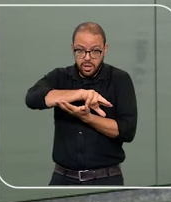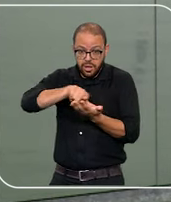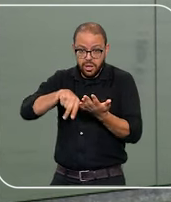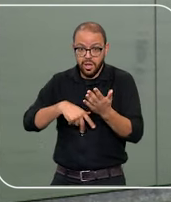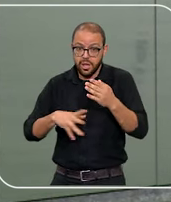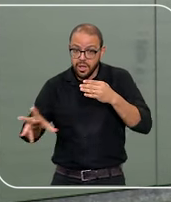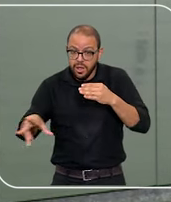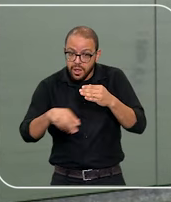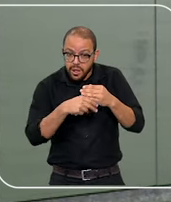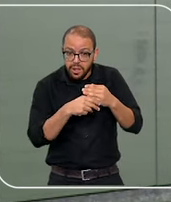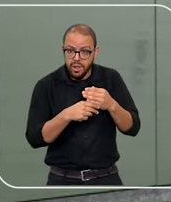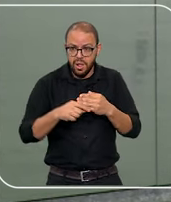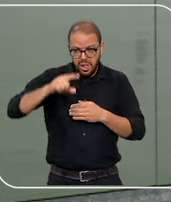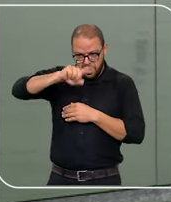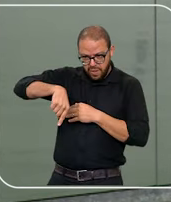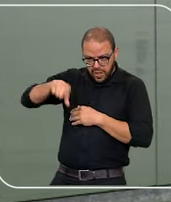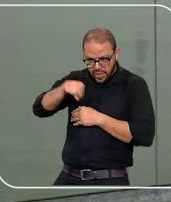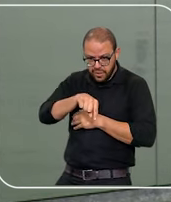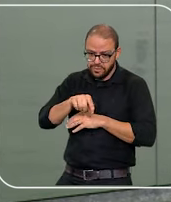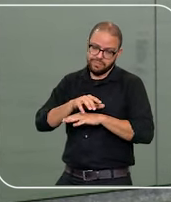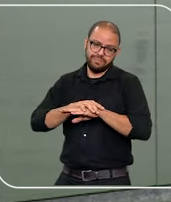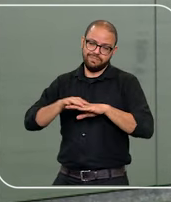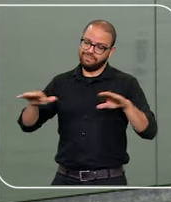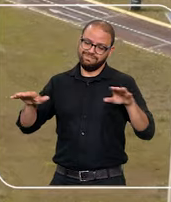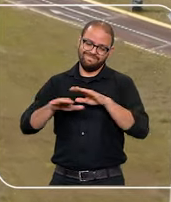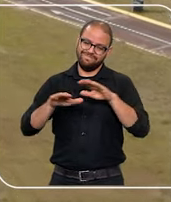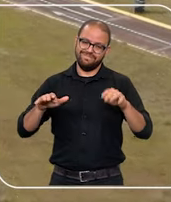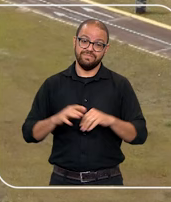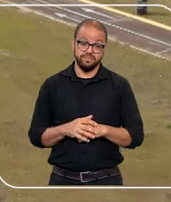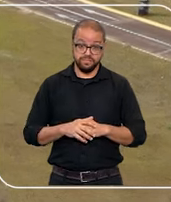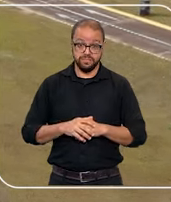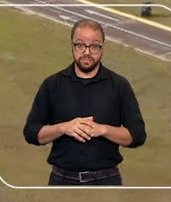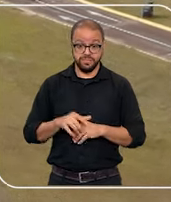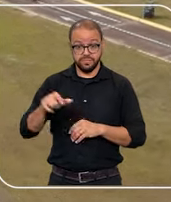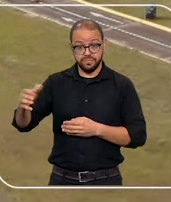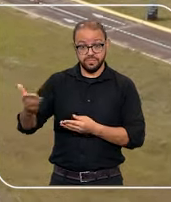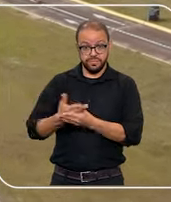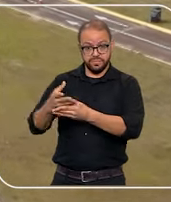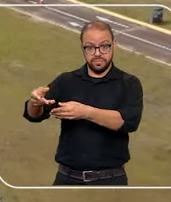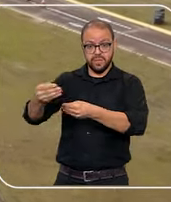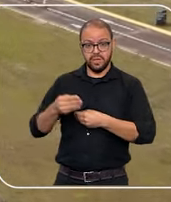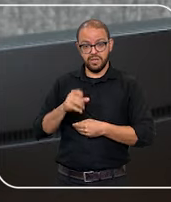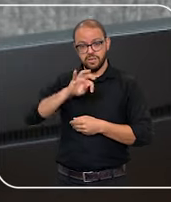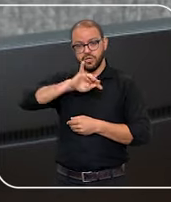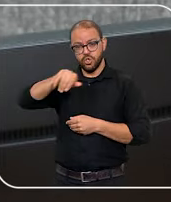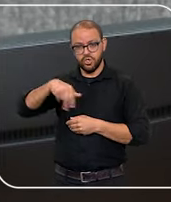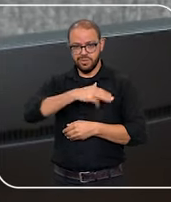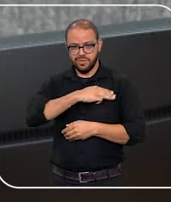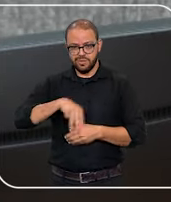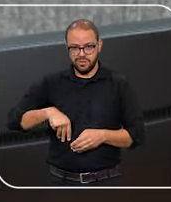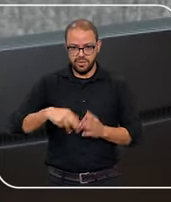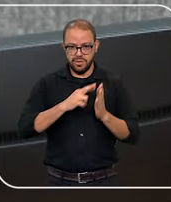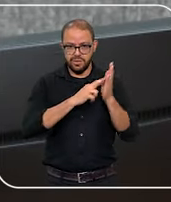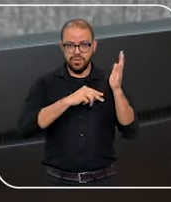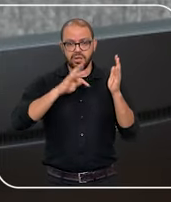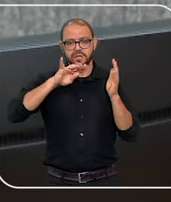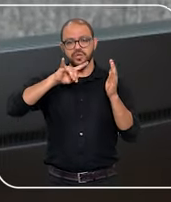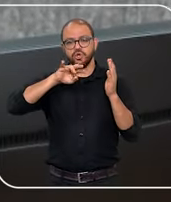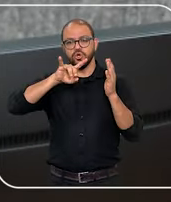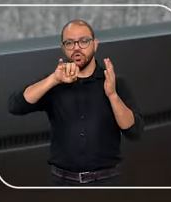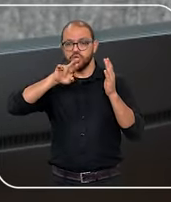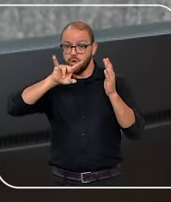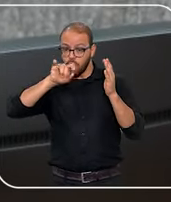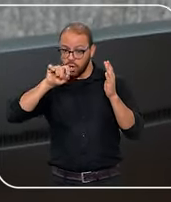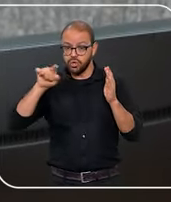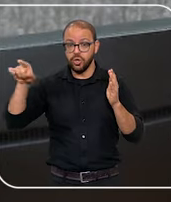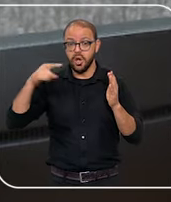que justificavam os adicionais não haviam sido eliminados. A discussão chegou ao STJ. O relator na segunda turma, ministro